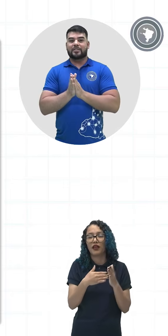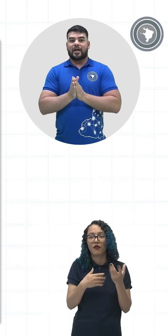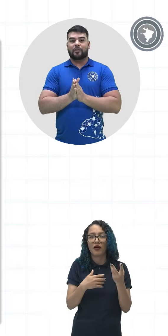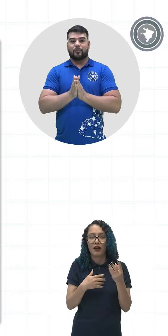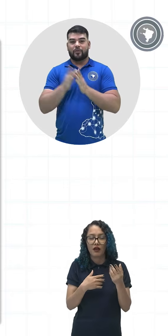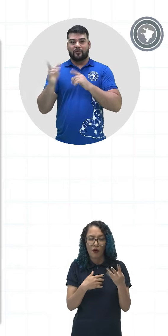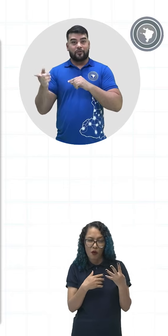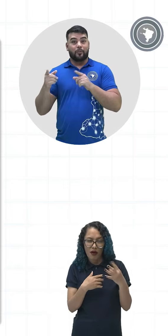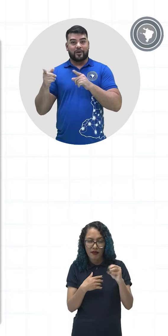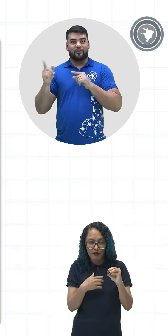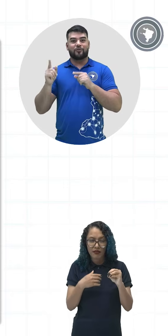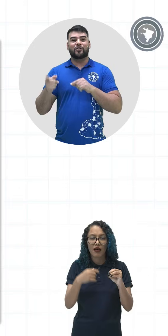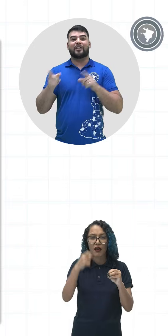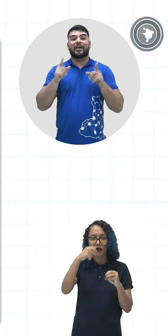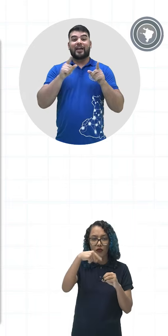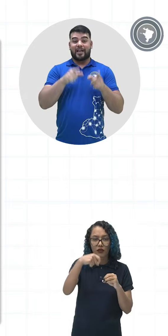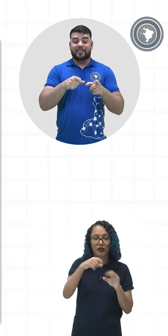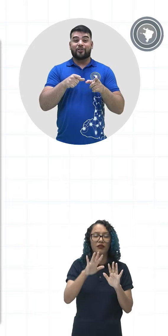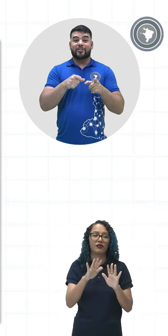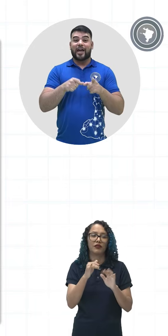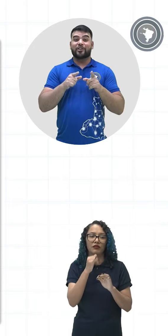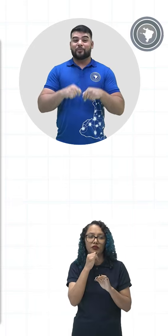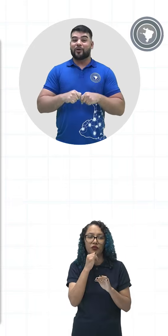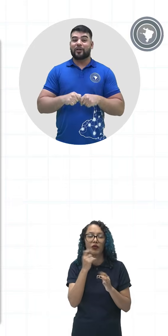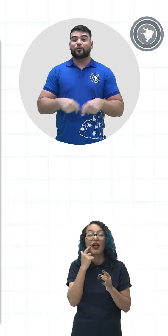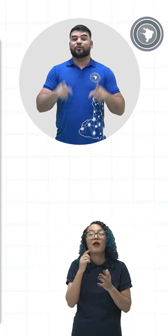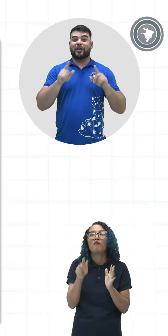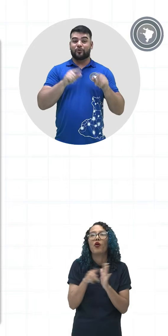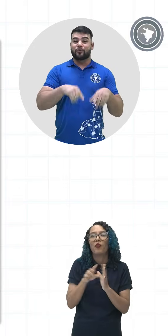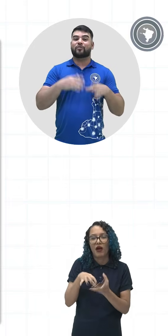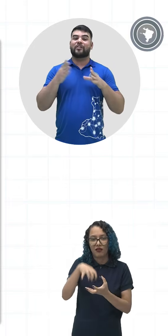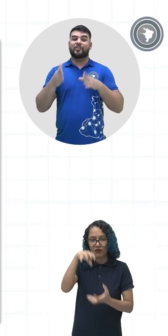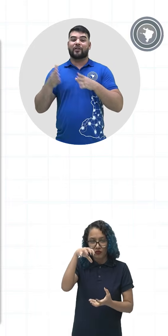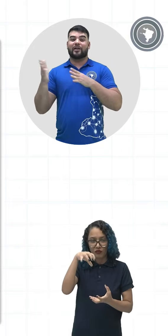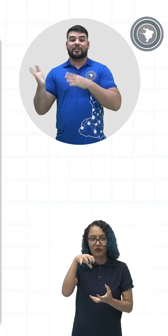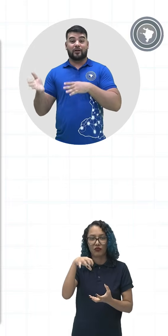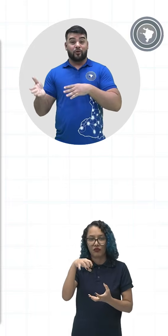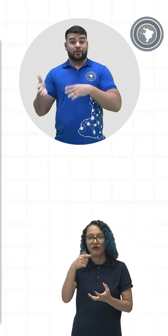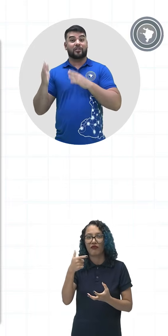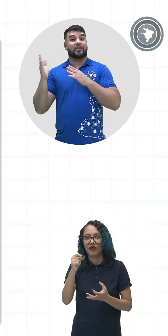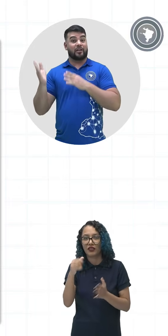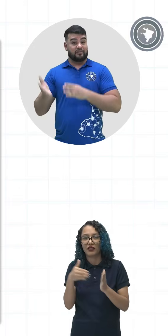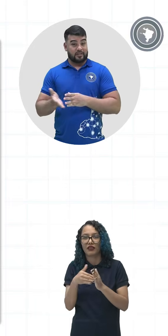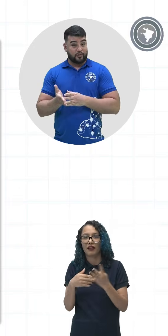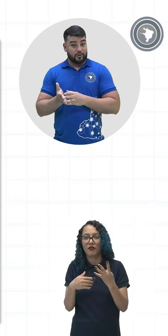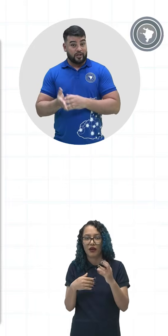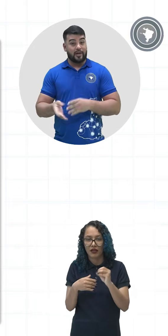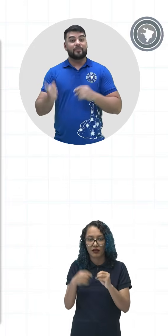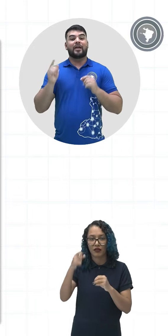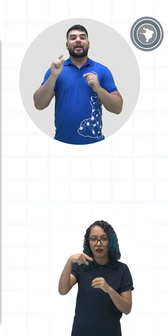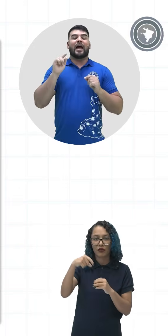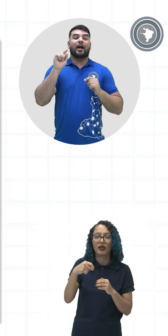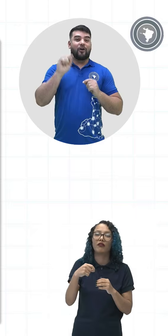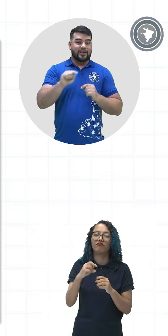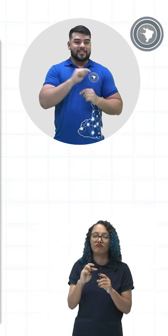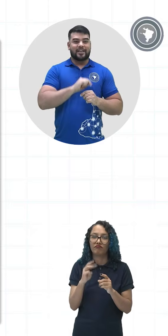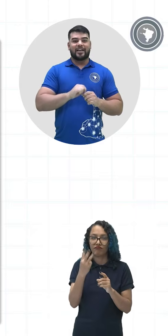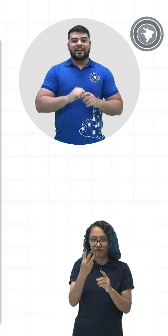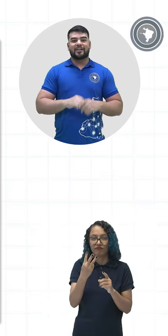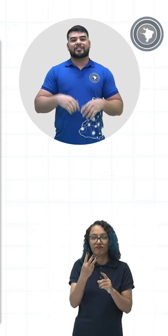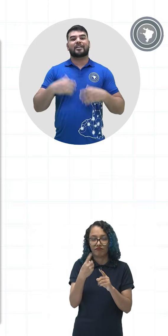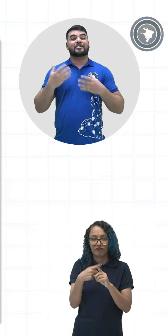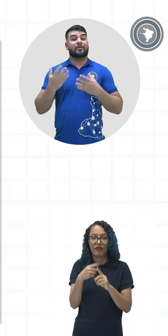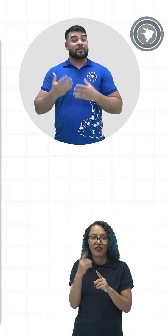dia, certo? Opa, confundi. Essa é a dosagem para o adulto. Adulto, 20 a 40 gotas, 3 vezes ao dia. Agora